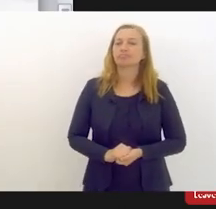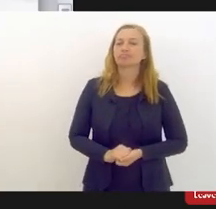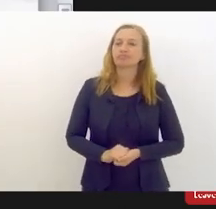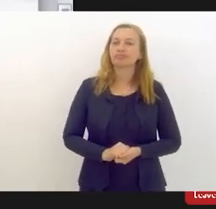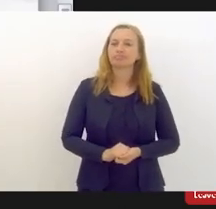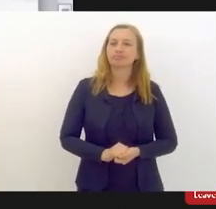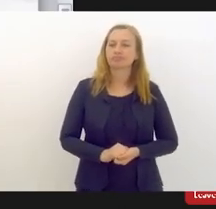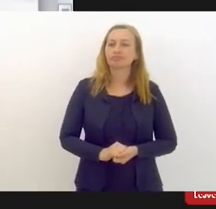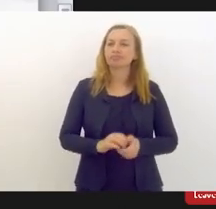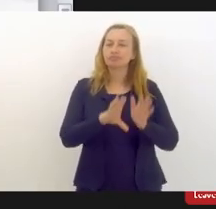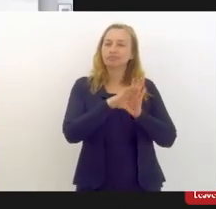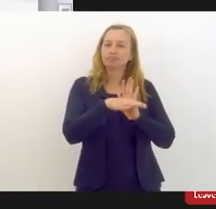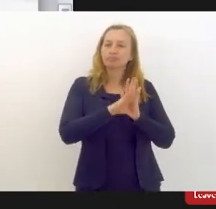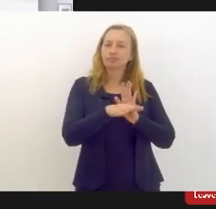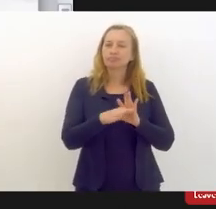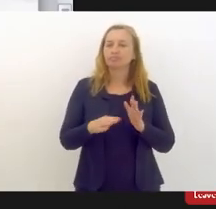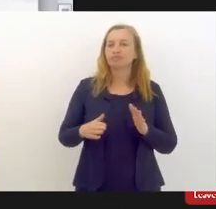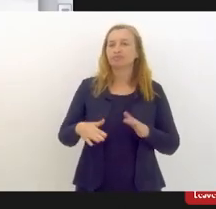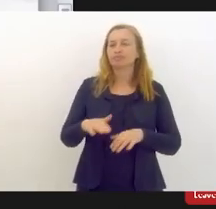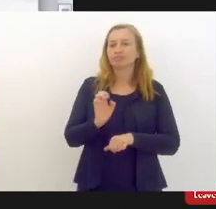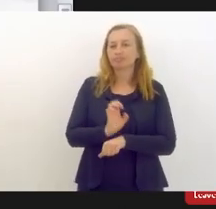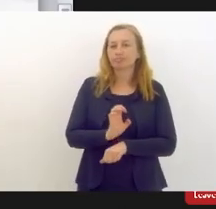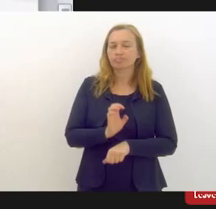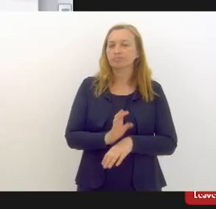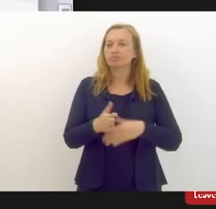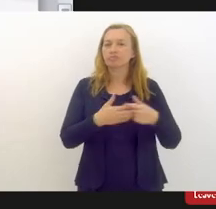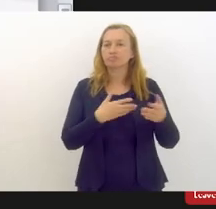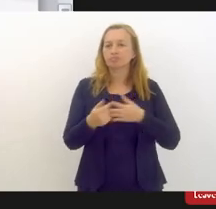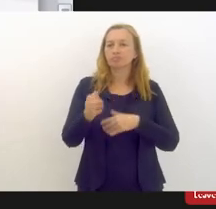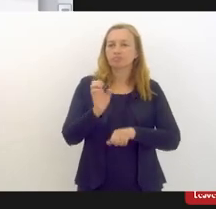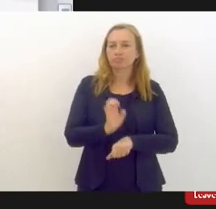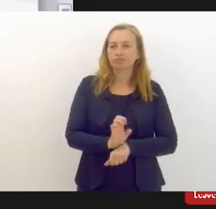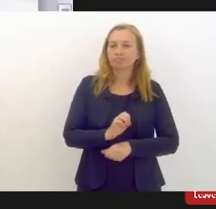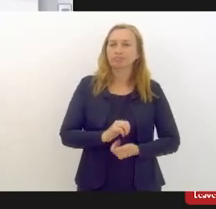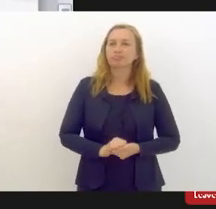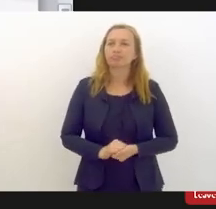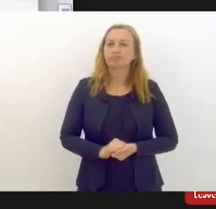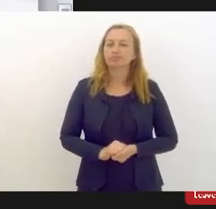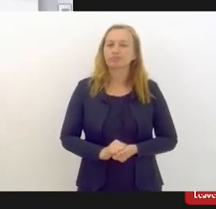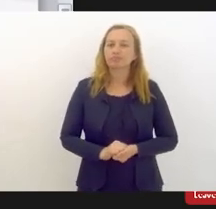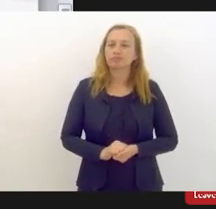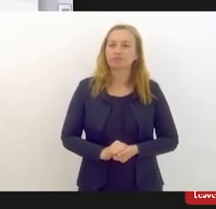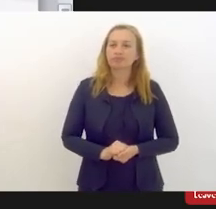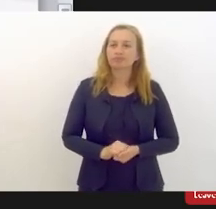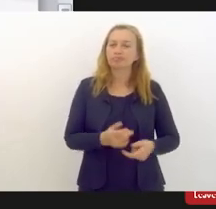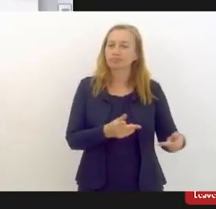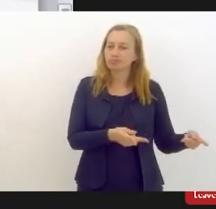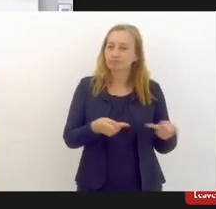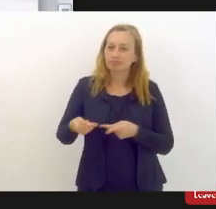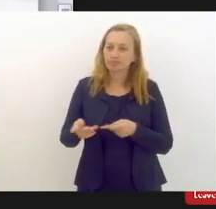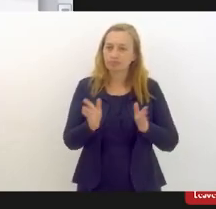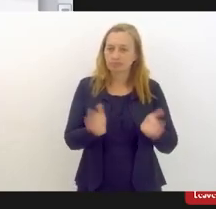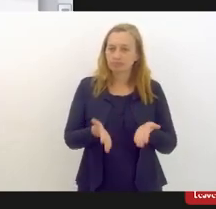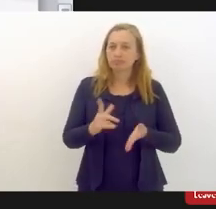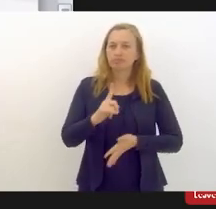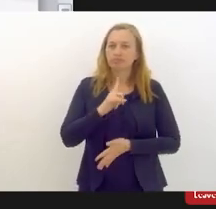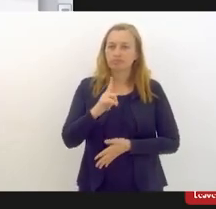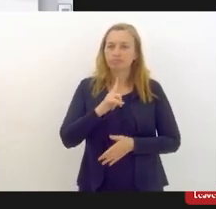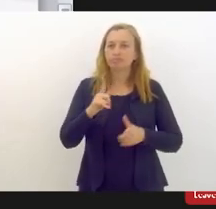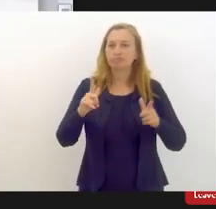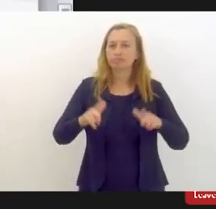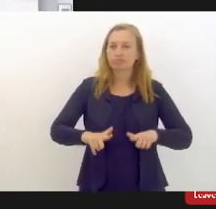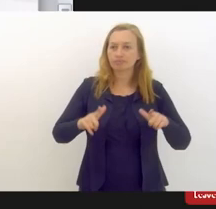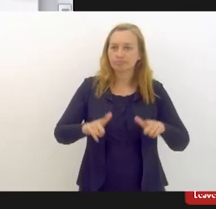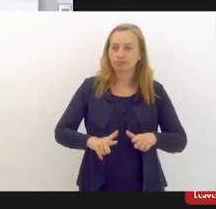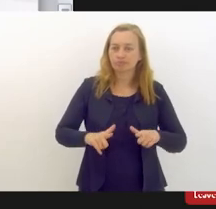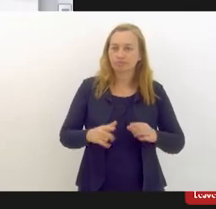conceito para rede. Então, qualquer escola que nós visitarmos hoje tem o seu espaço